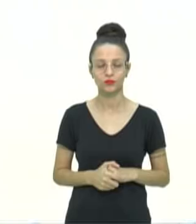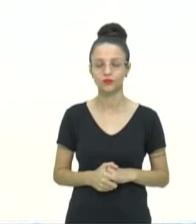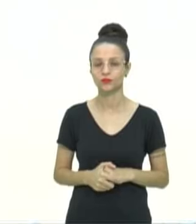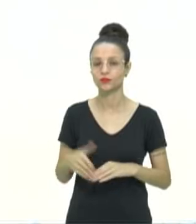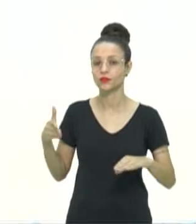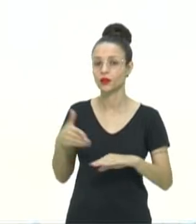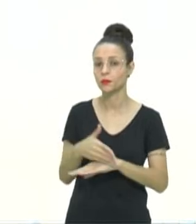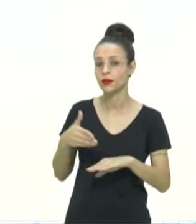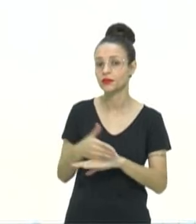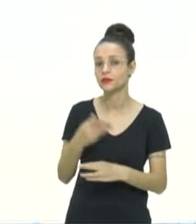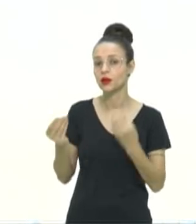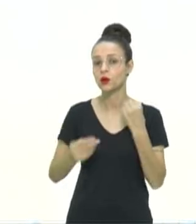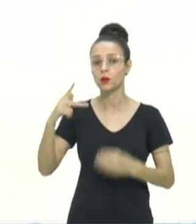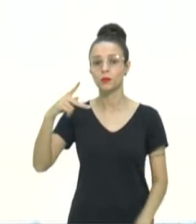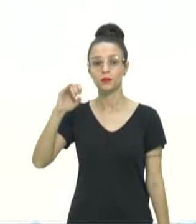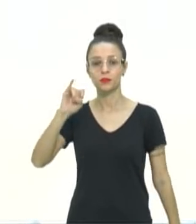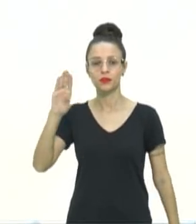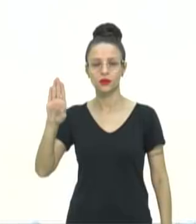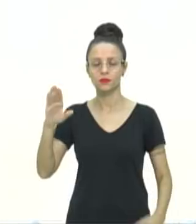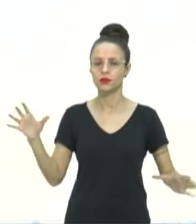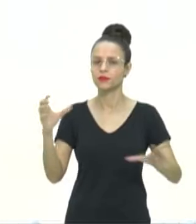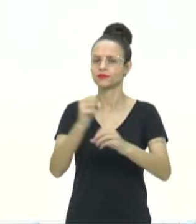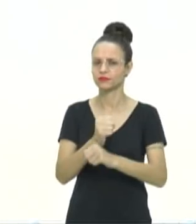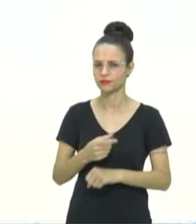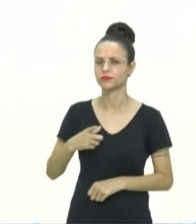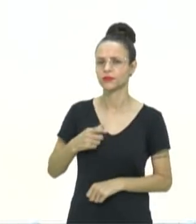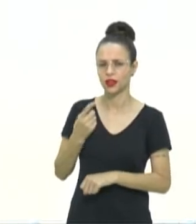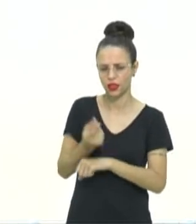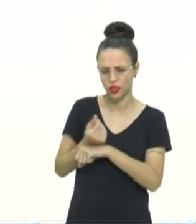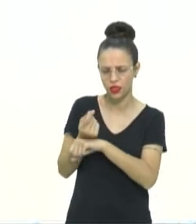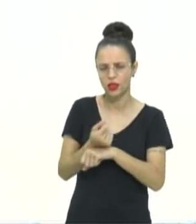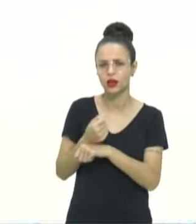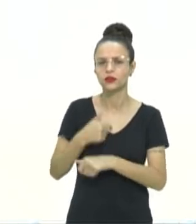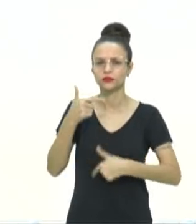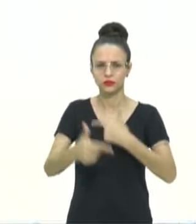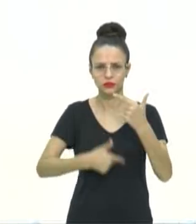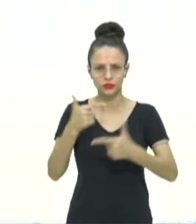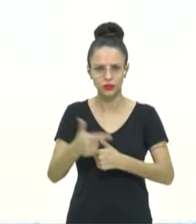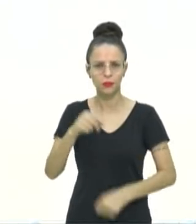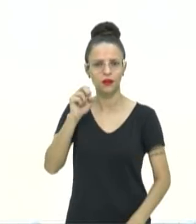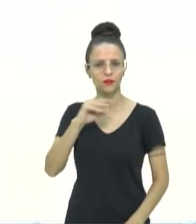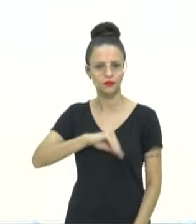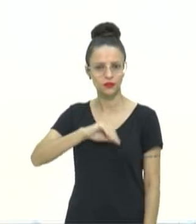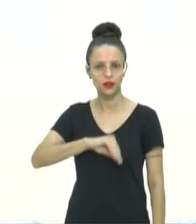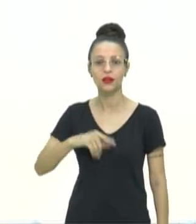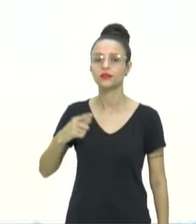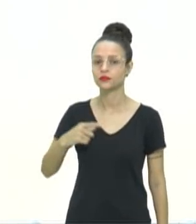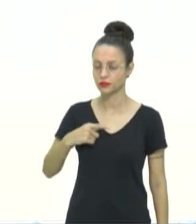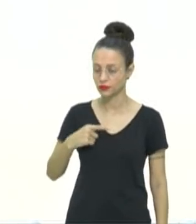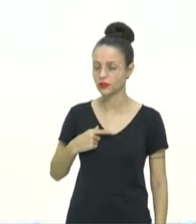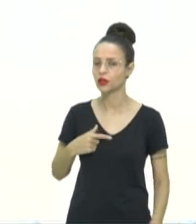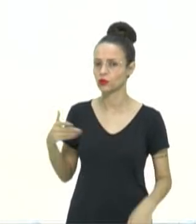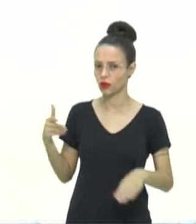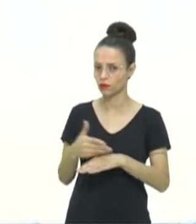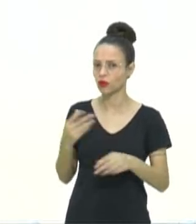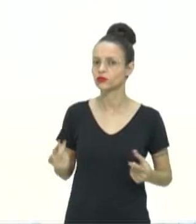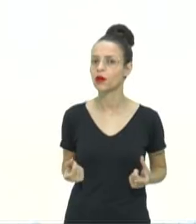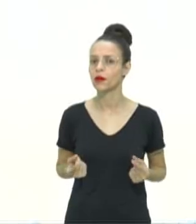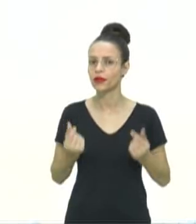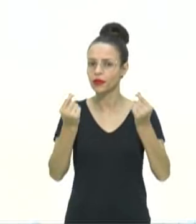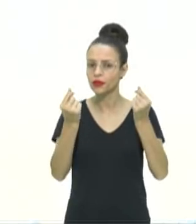Participação no PIB. Se eu tenho atividades econômicas, se eu tenho geração de emprego e renda, eu vou ter ali uma produção de